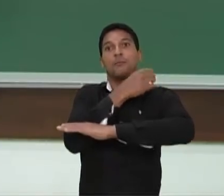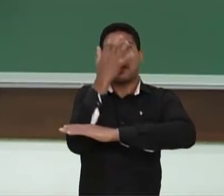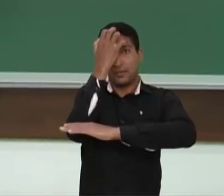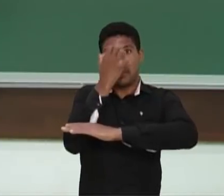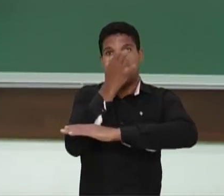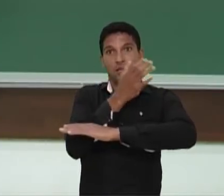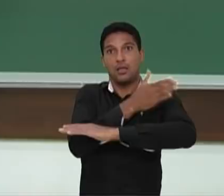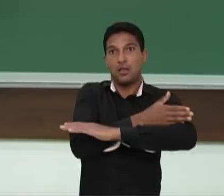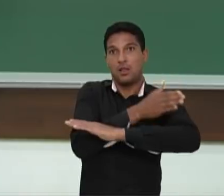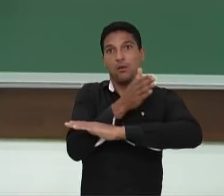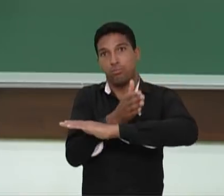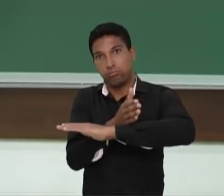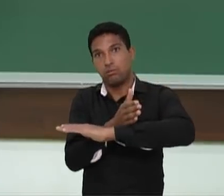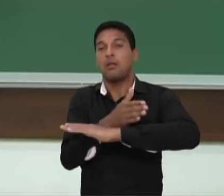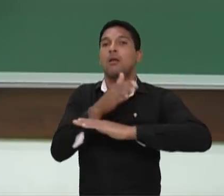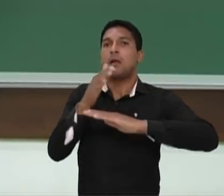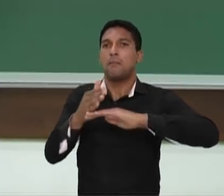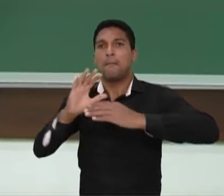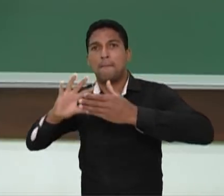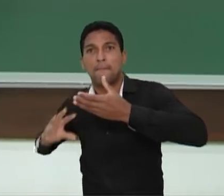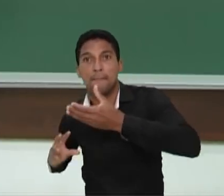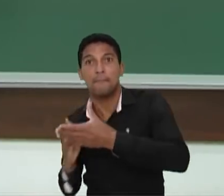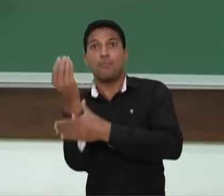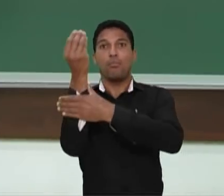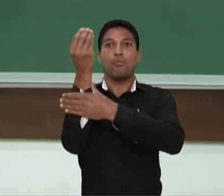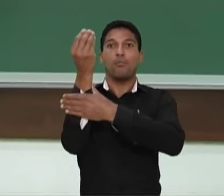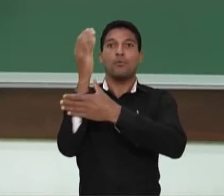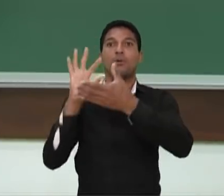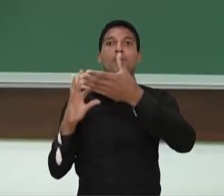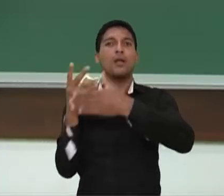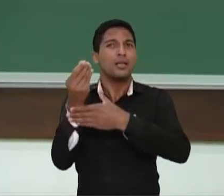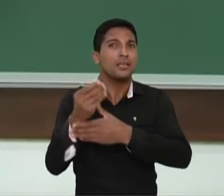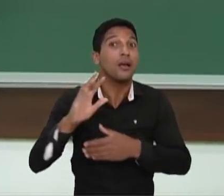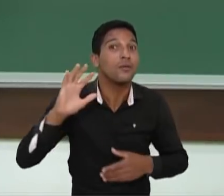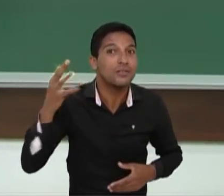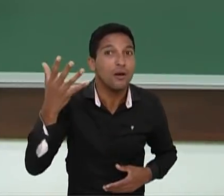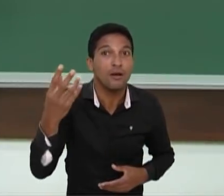até que no Renascimento, o que aconteceu? Peraí, não escutei.